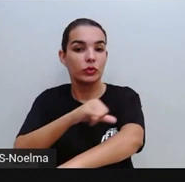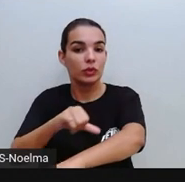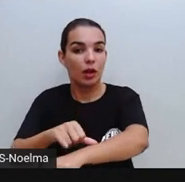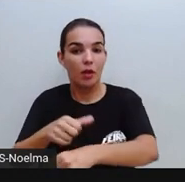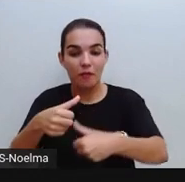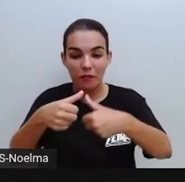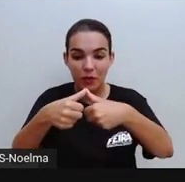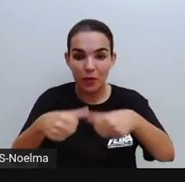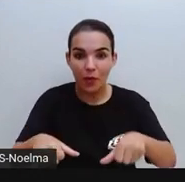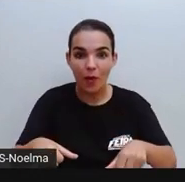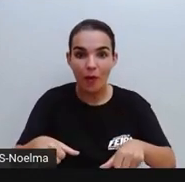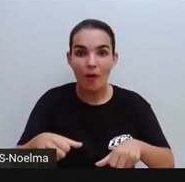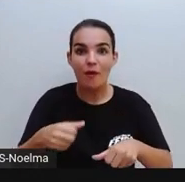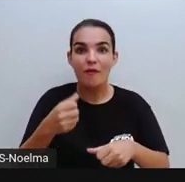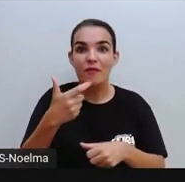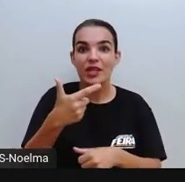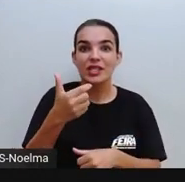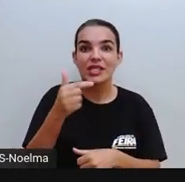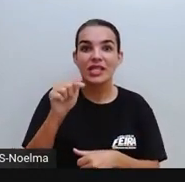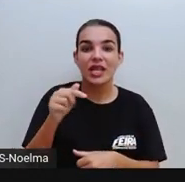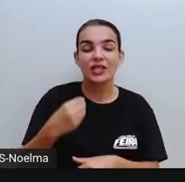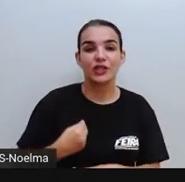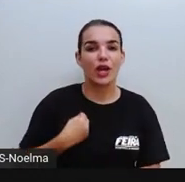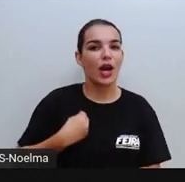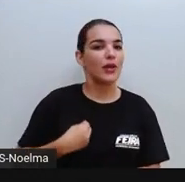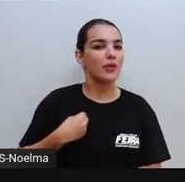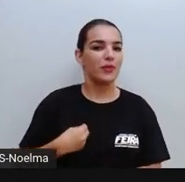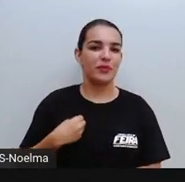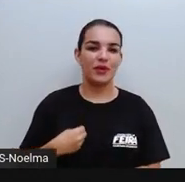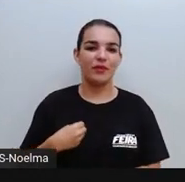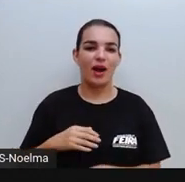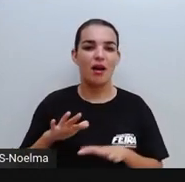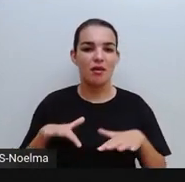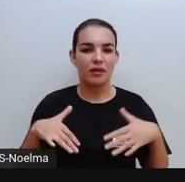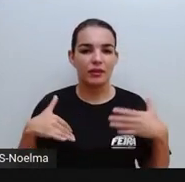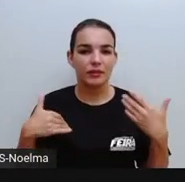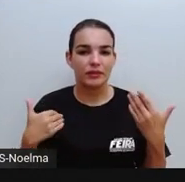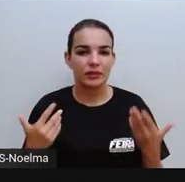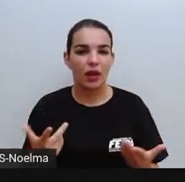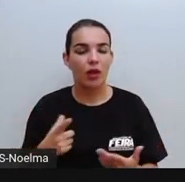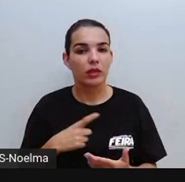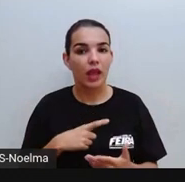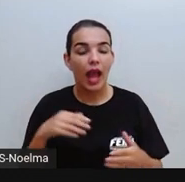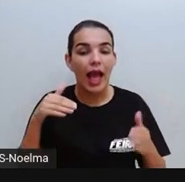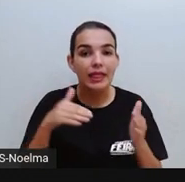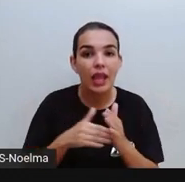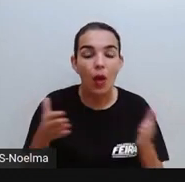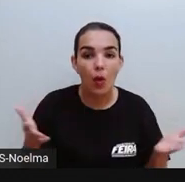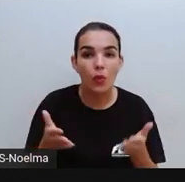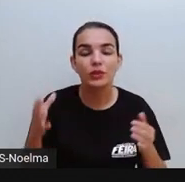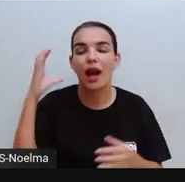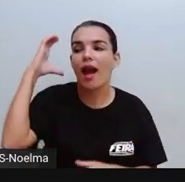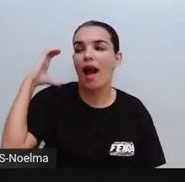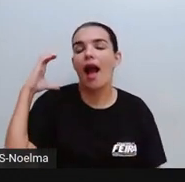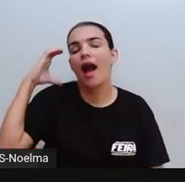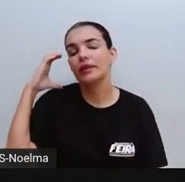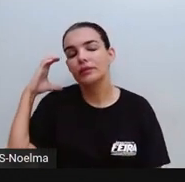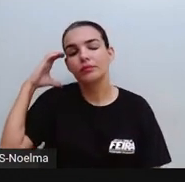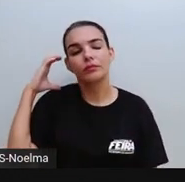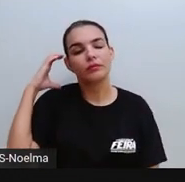ar por 17 anos então a gente tinha aí como a gente tem até hoje